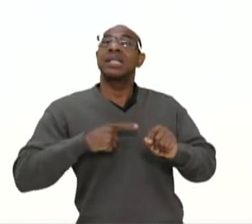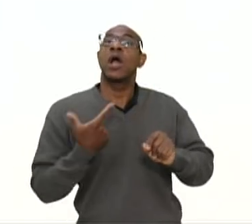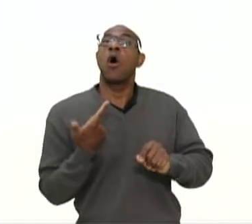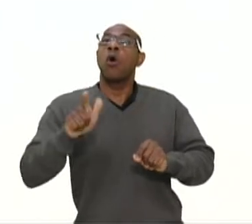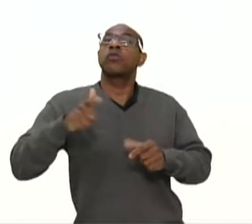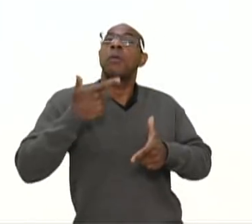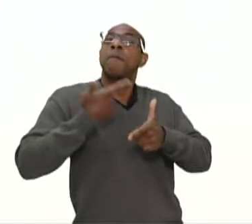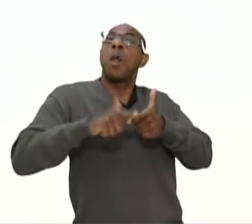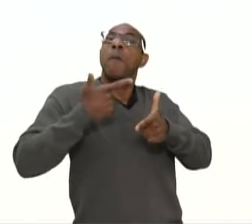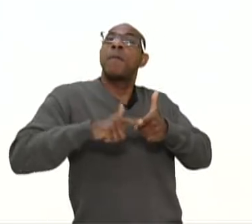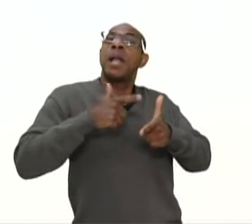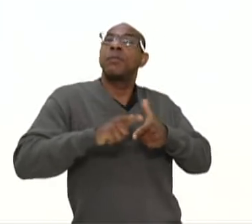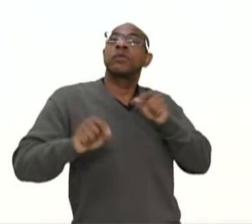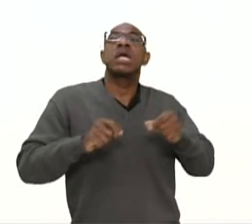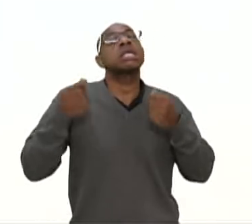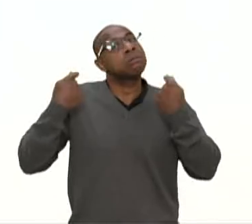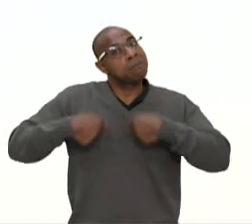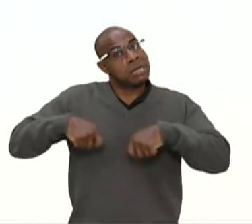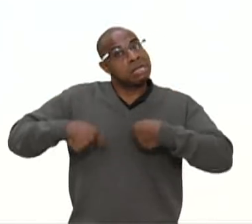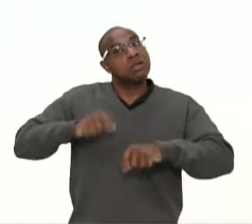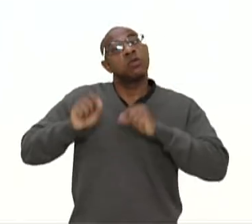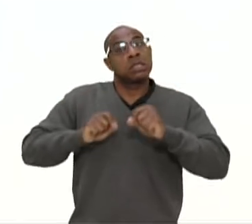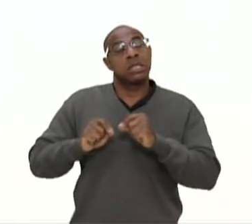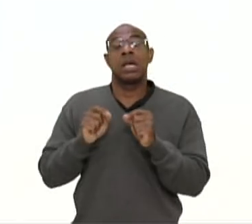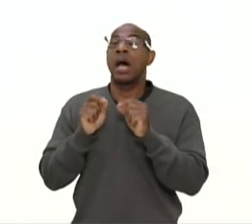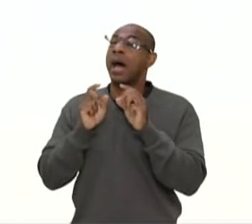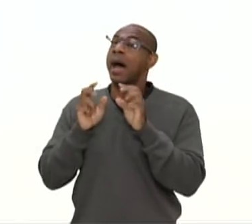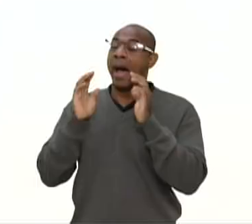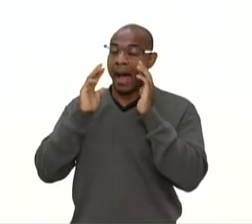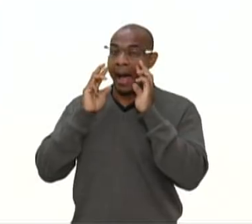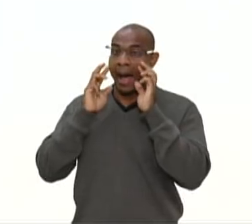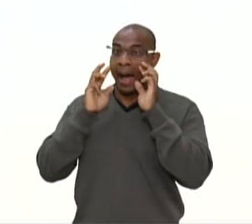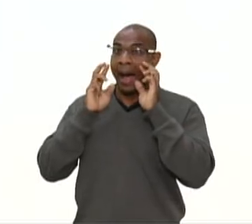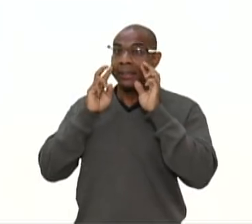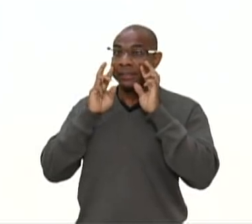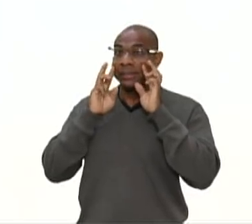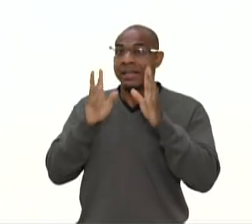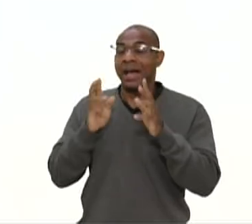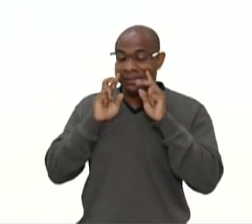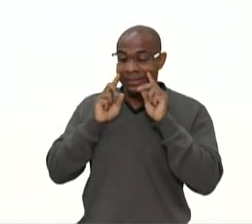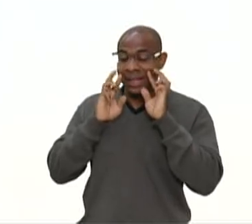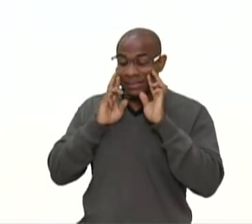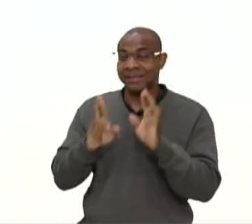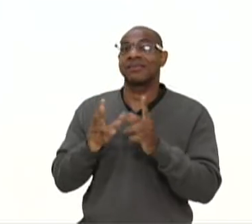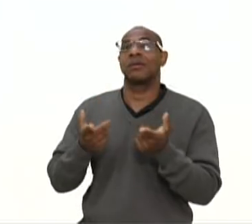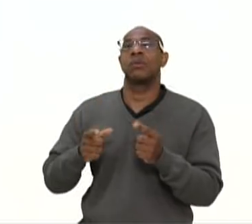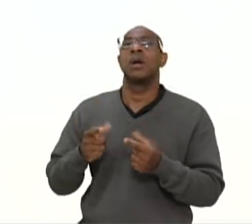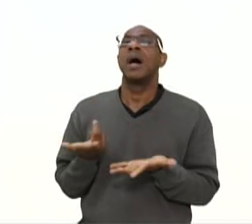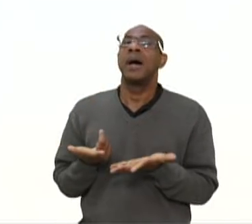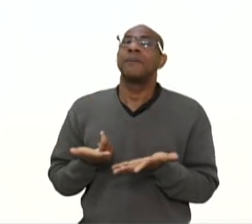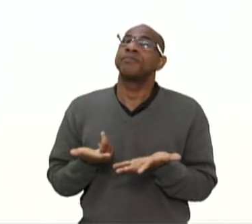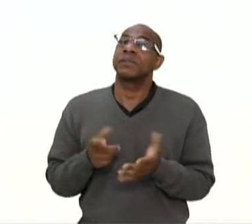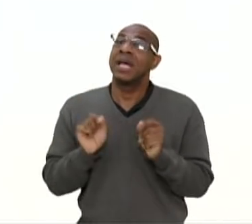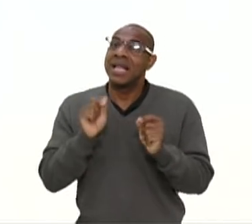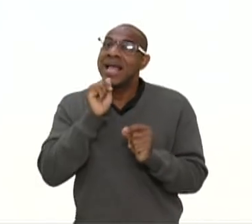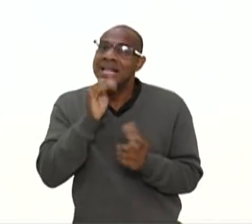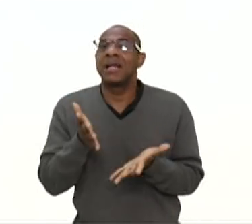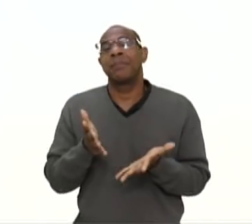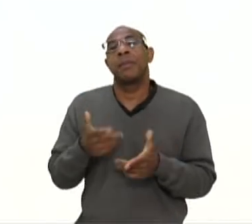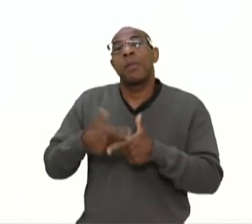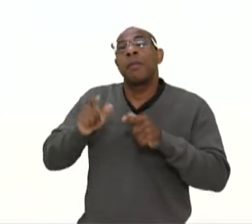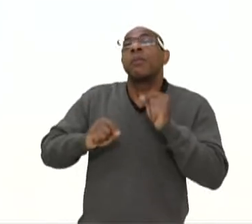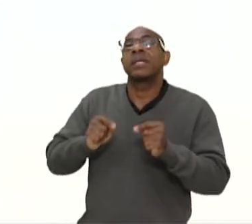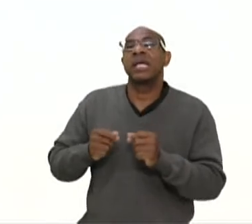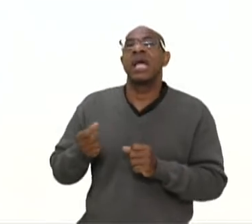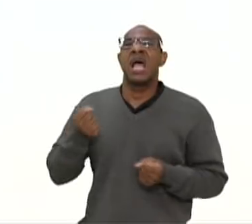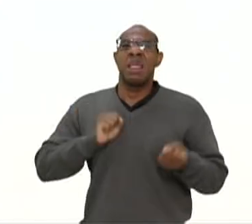outros problemas que necessitam atenção. Os mais comuns são depressão, ansiedade